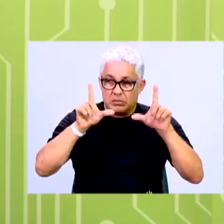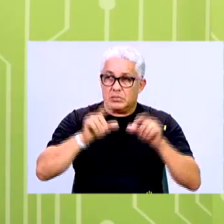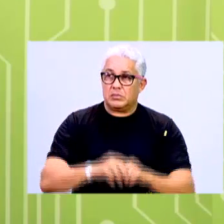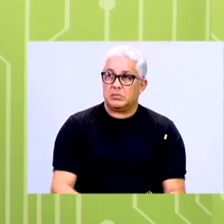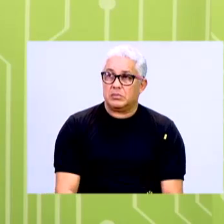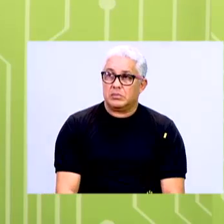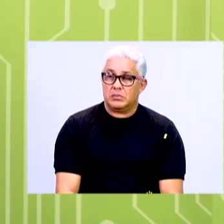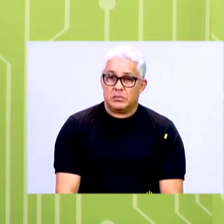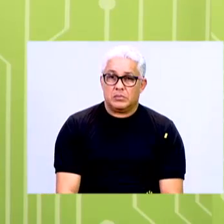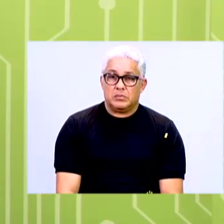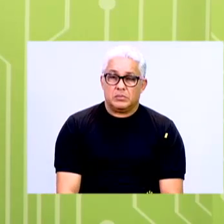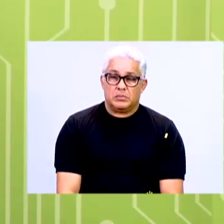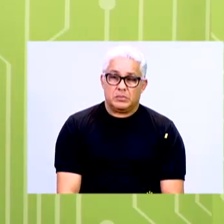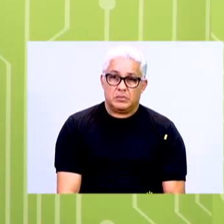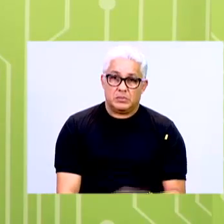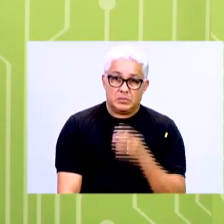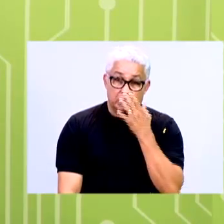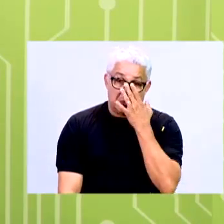como